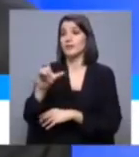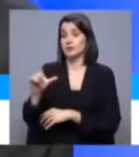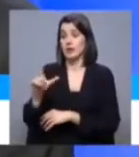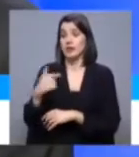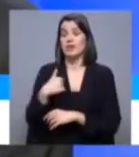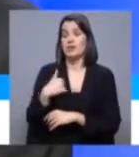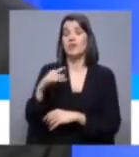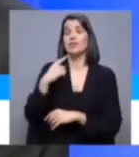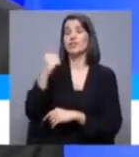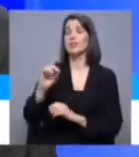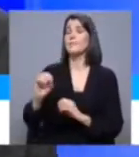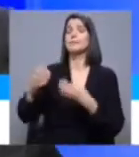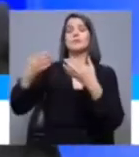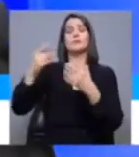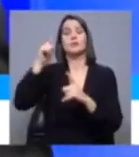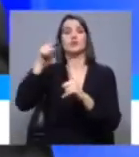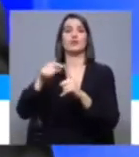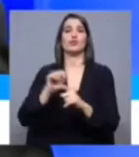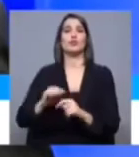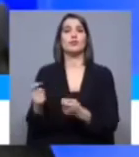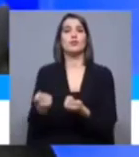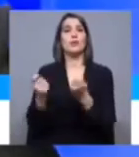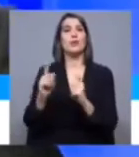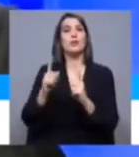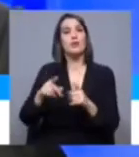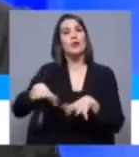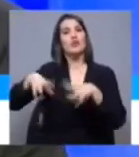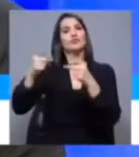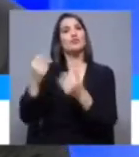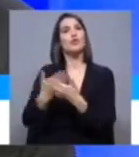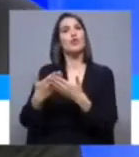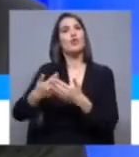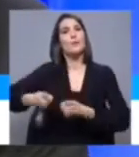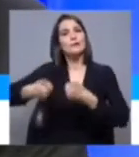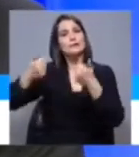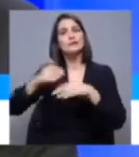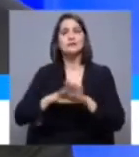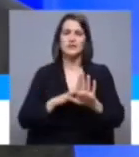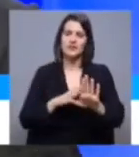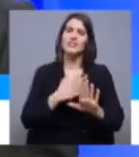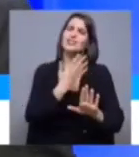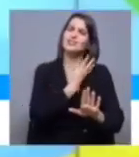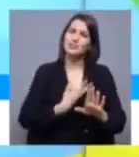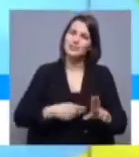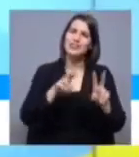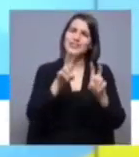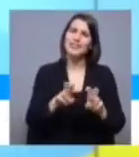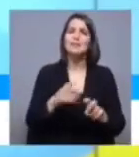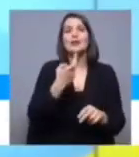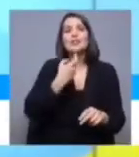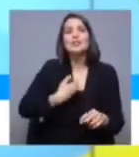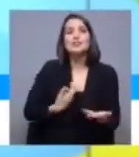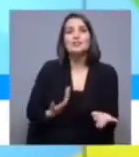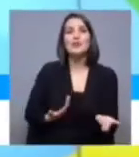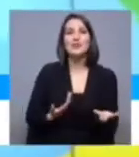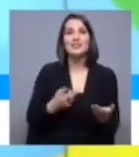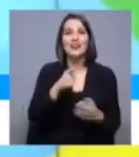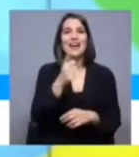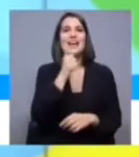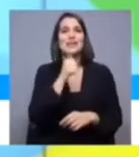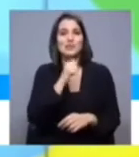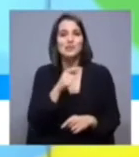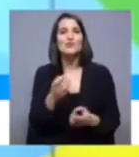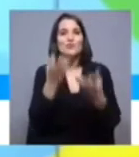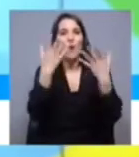Iniciativa Liberal elege como principal objetivo da sua campanha, que é pôr o crescimento económico à já vamos esses assuntos todos, mas ainda responda a uma pergunta. Eu penso nos Açores que